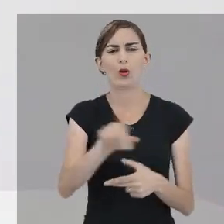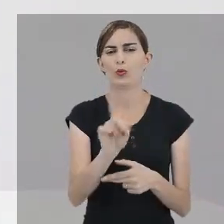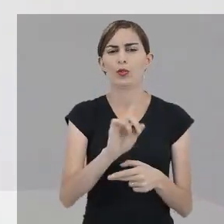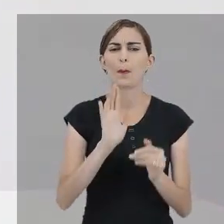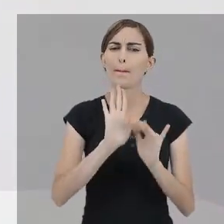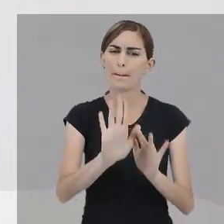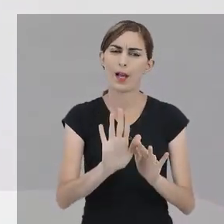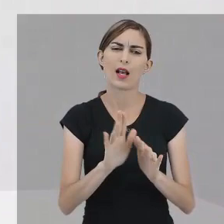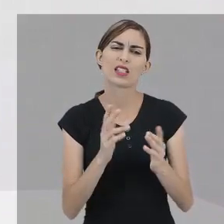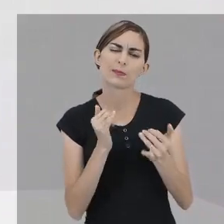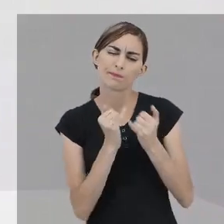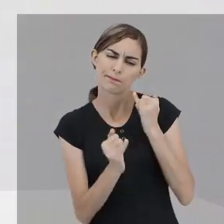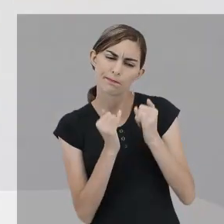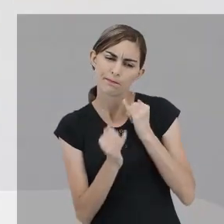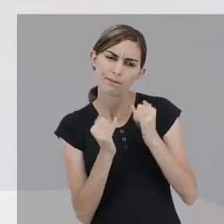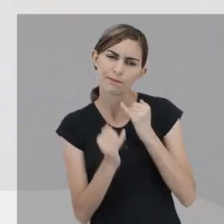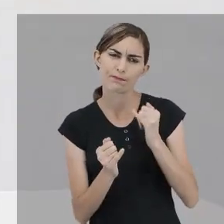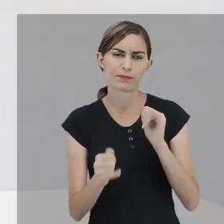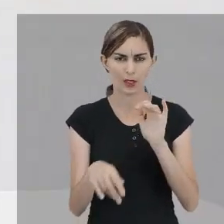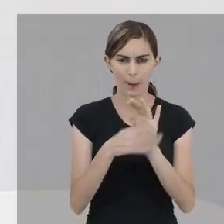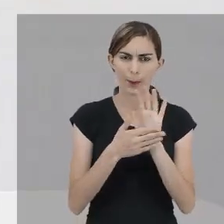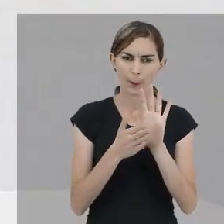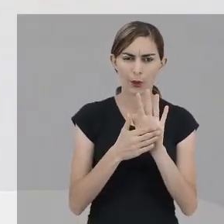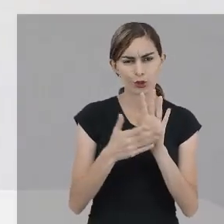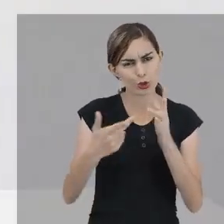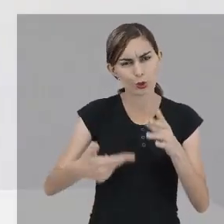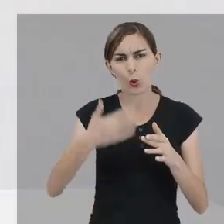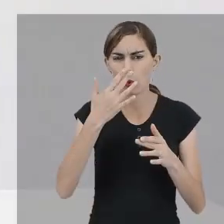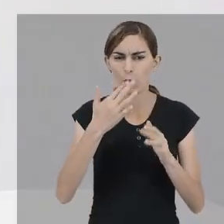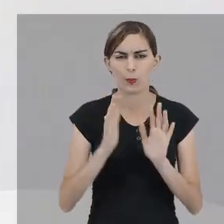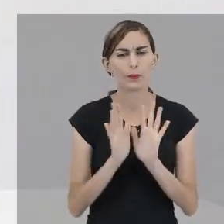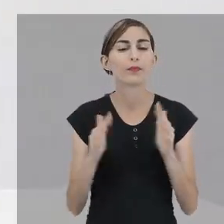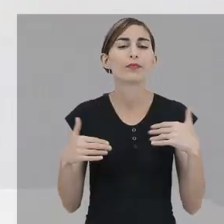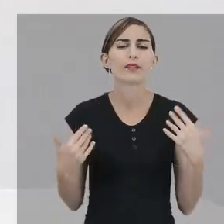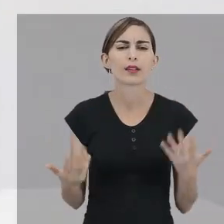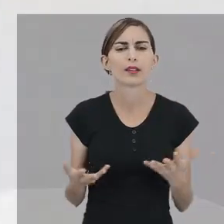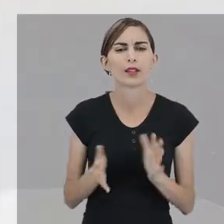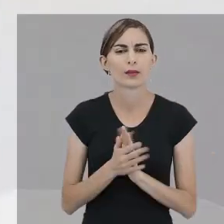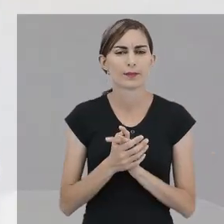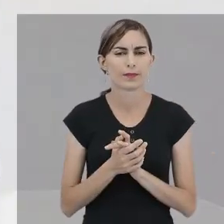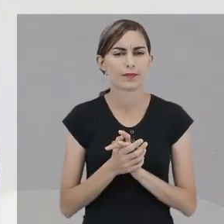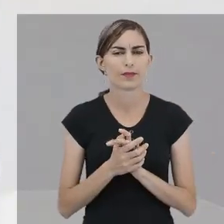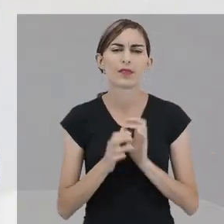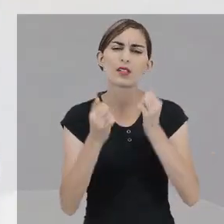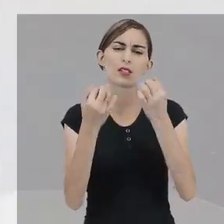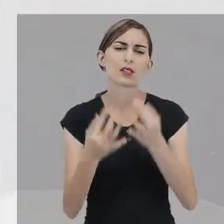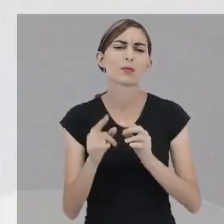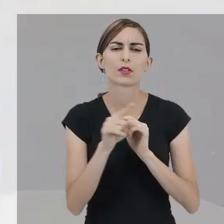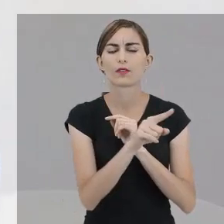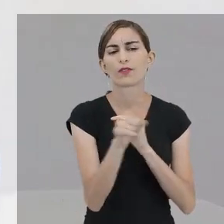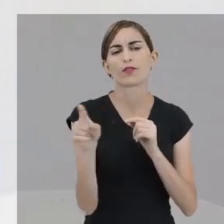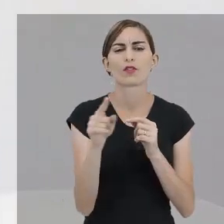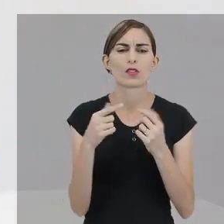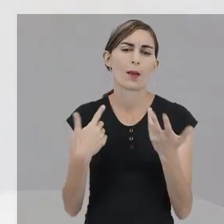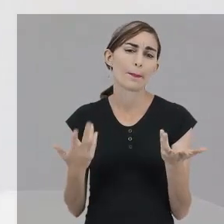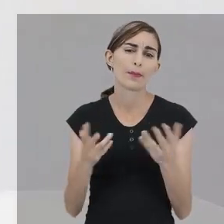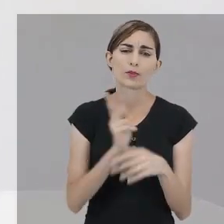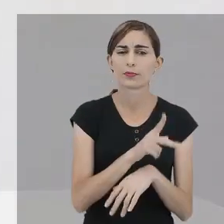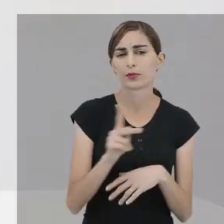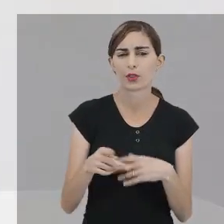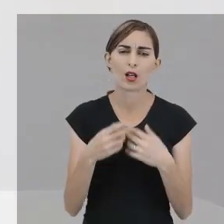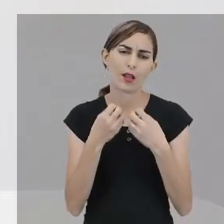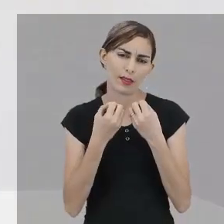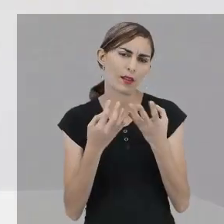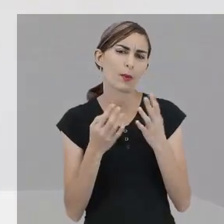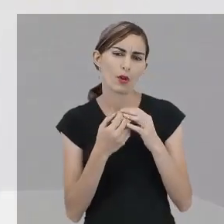cor, mas com a mesma proposta. E aí, o que é que isso diz para você? Poxa,